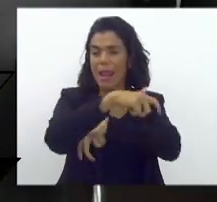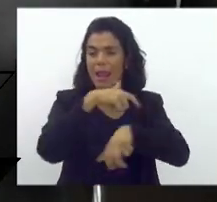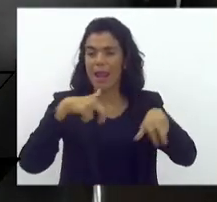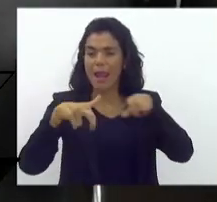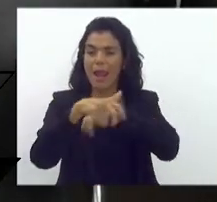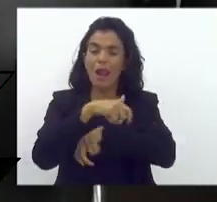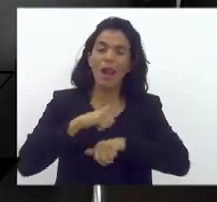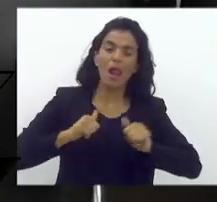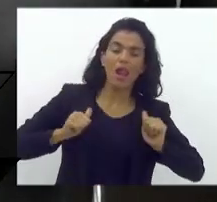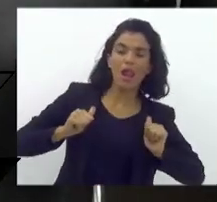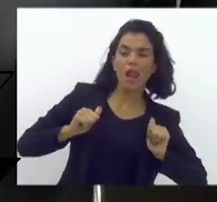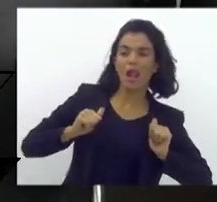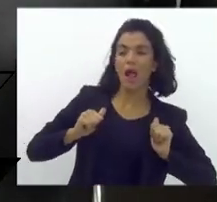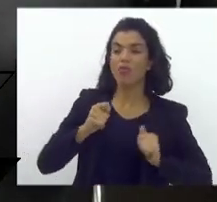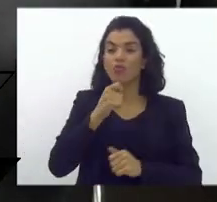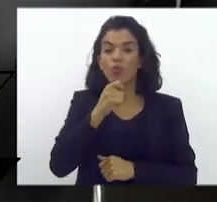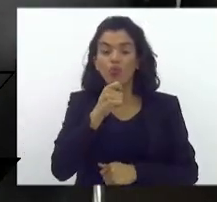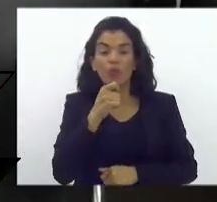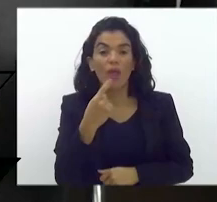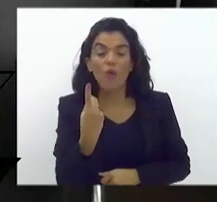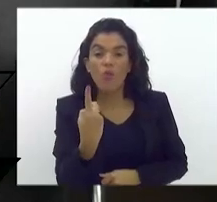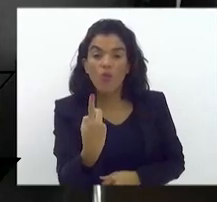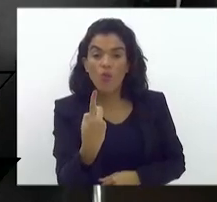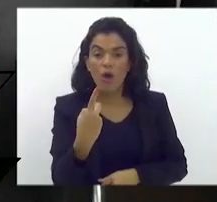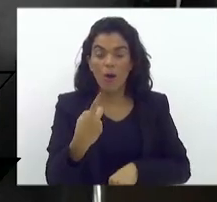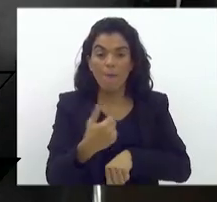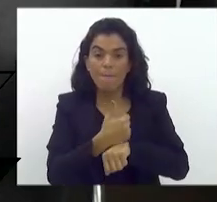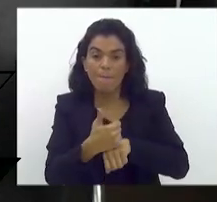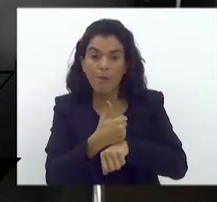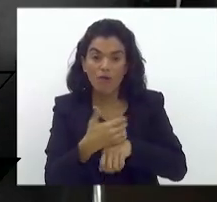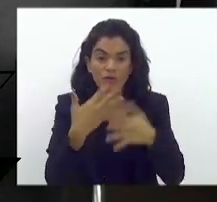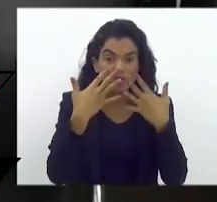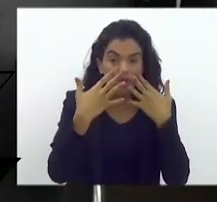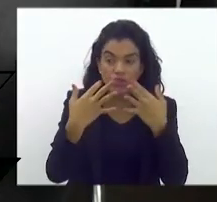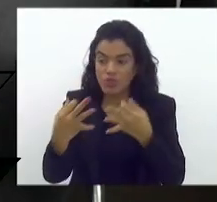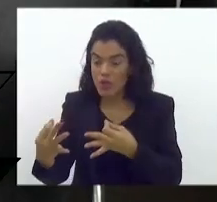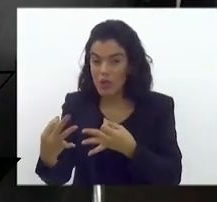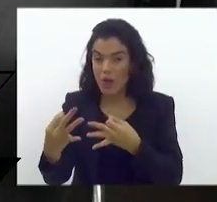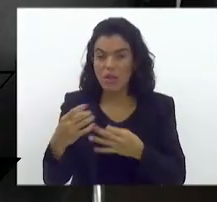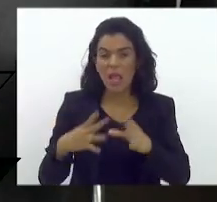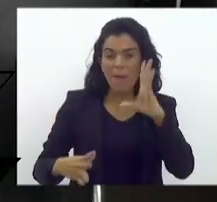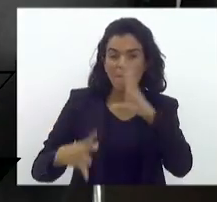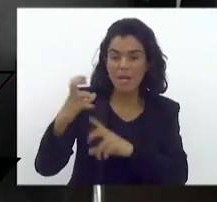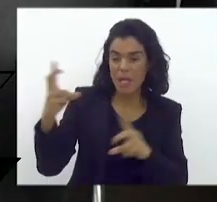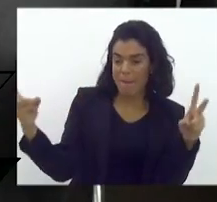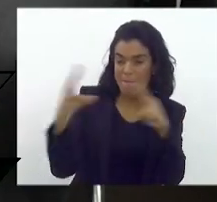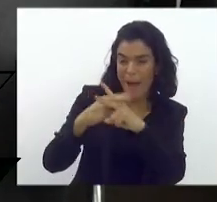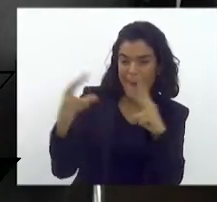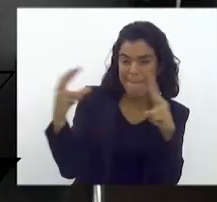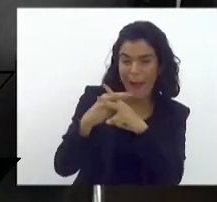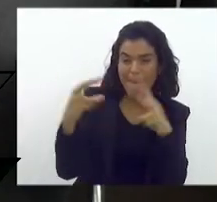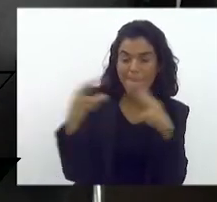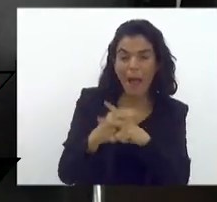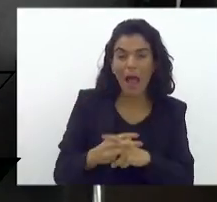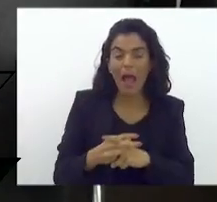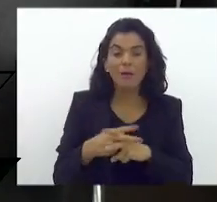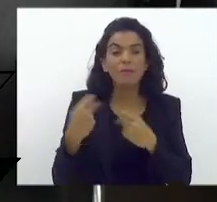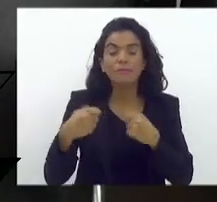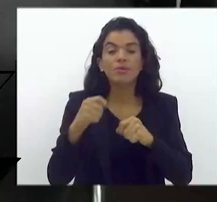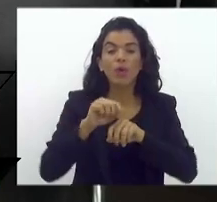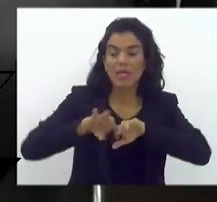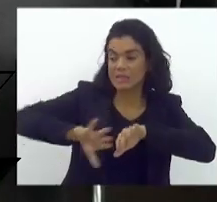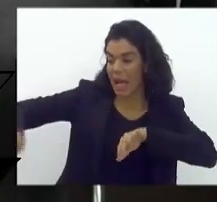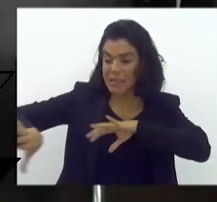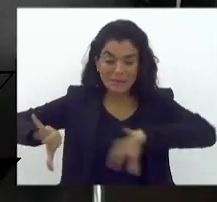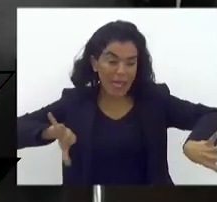sem ter um profissional que esteja atento. Aí, se tem uma briga, você tem que torcer para os alunos separarem. Porque, às vezes, você sabe que tem